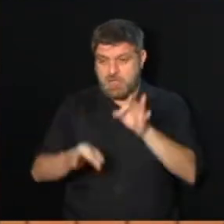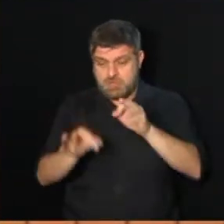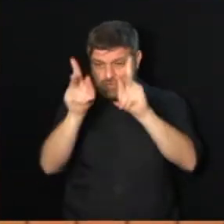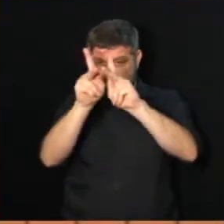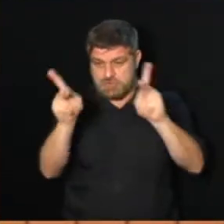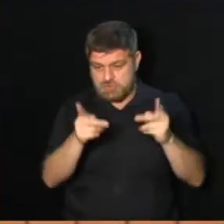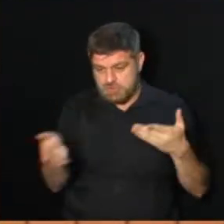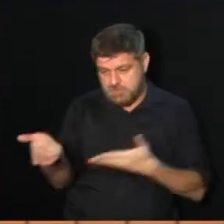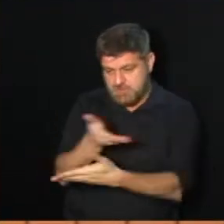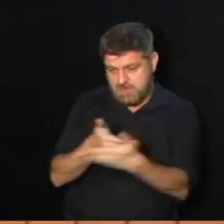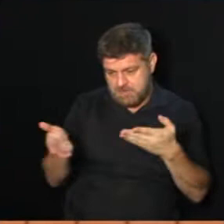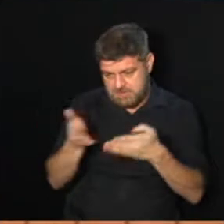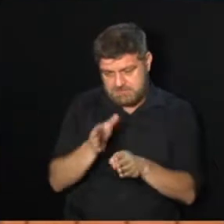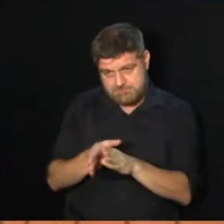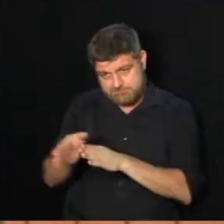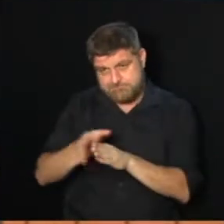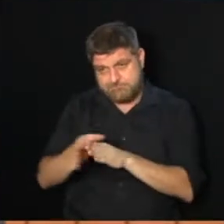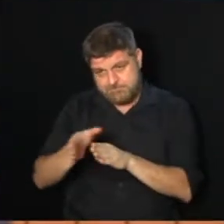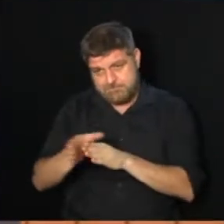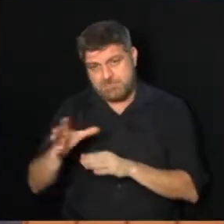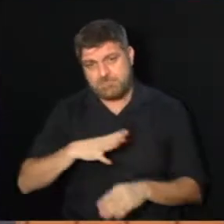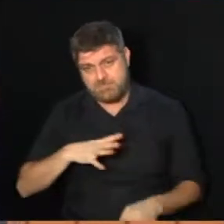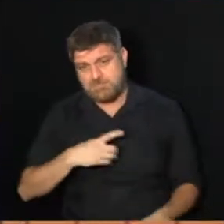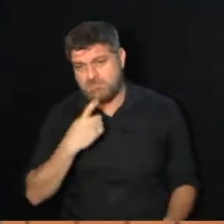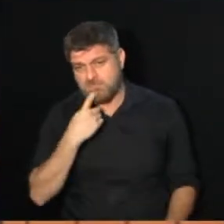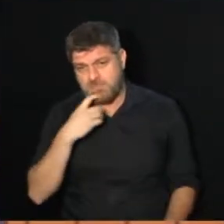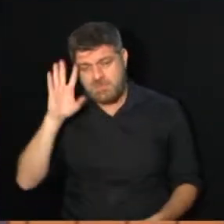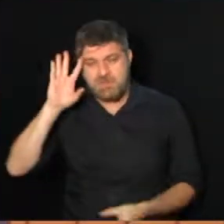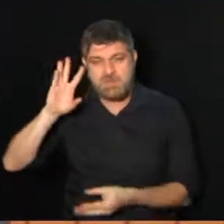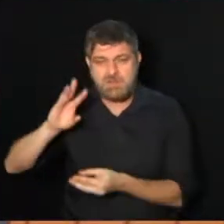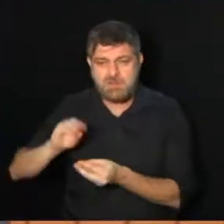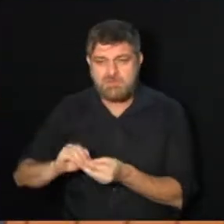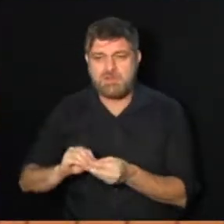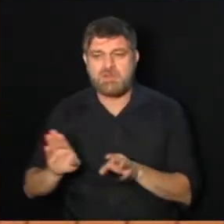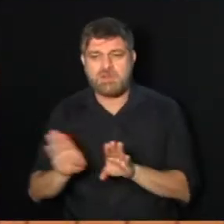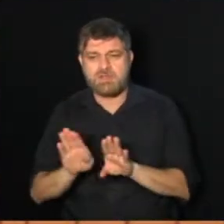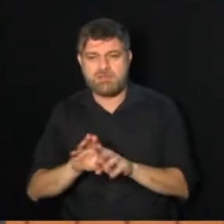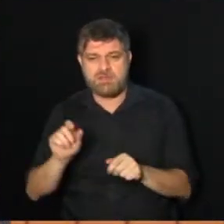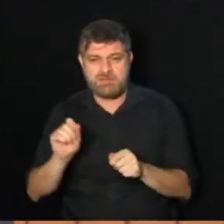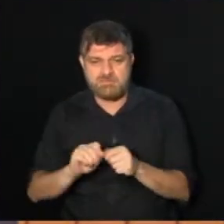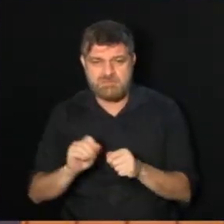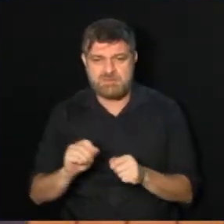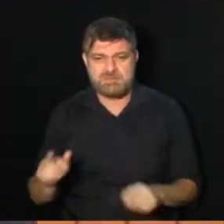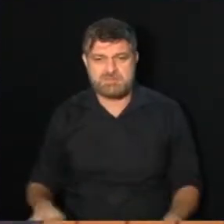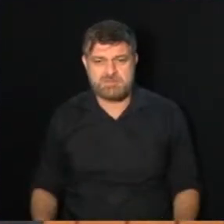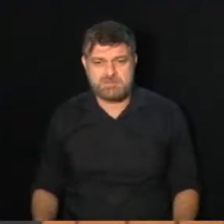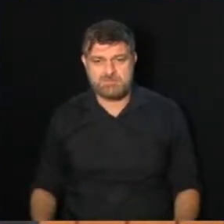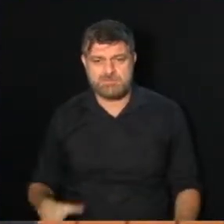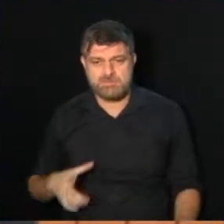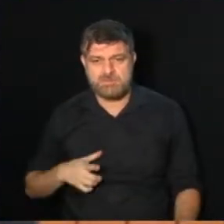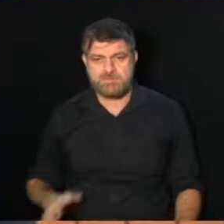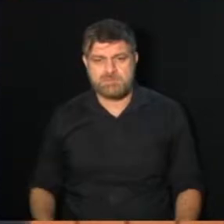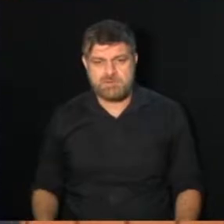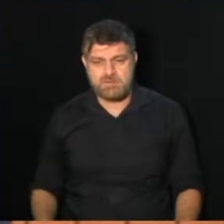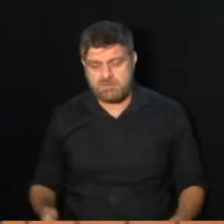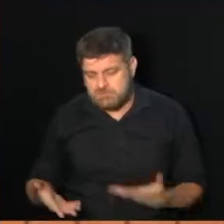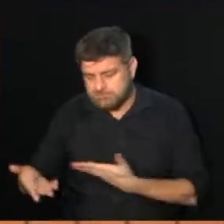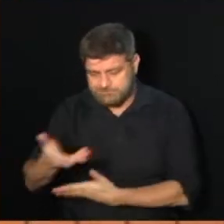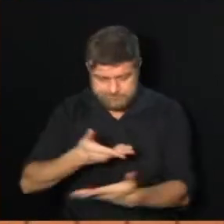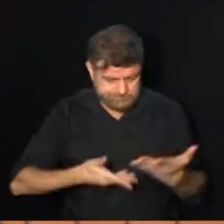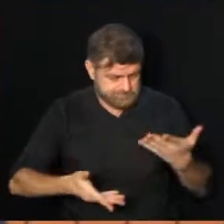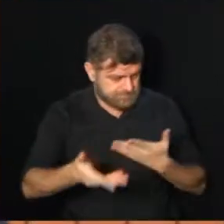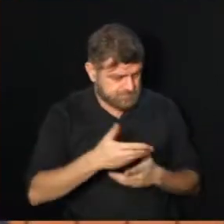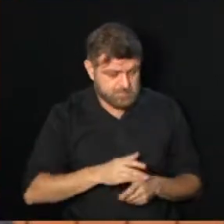justiça restaurativa em Campinas. Apenas para finalizar, não é, e para tornar a coisa assim um pouco mais palatável para a comunidade,